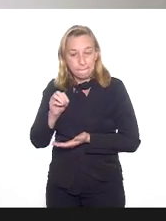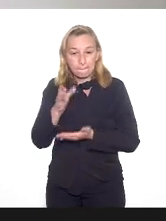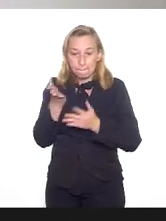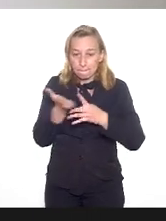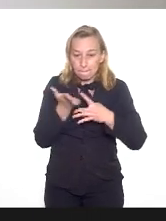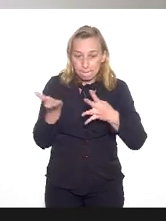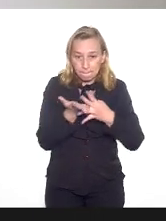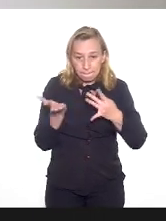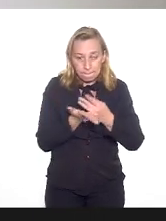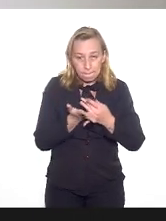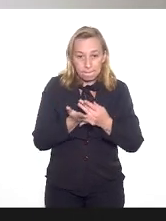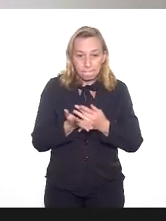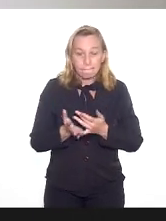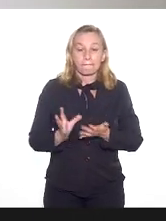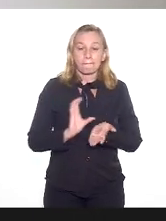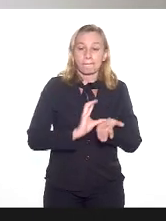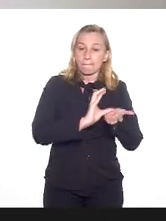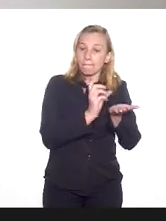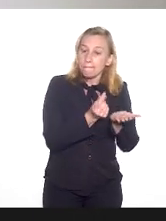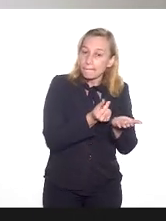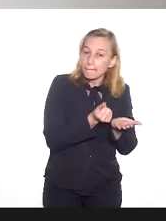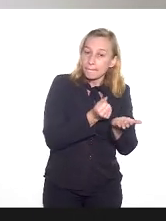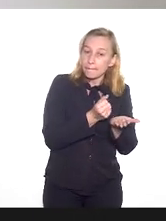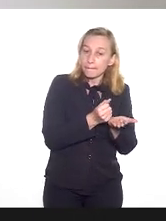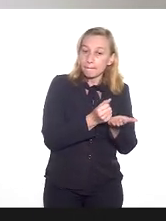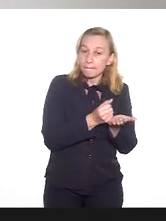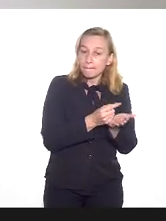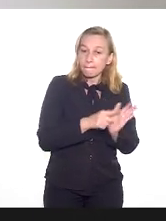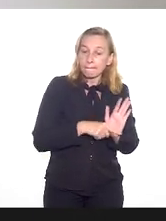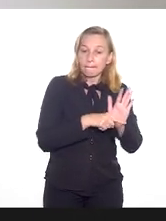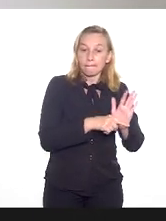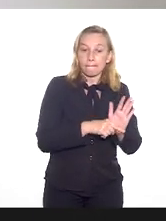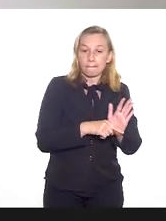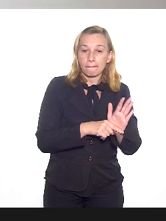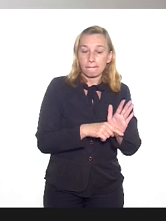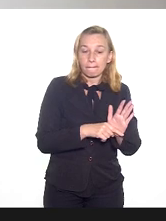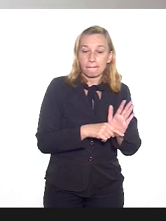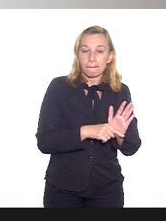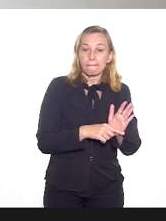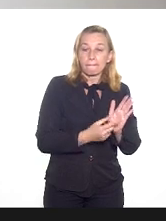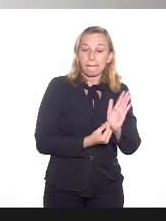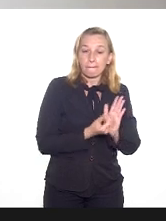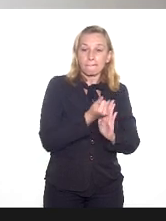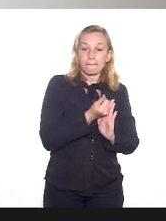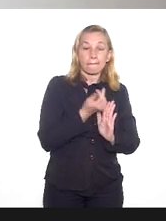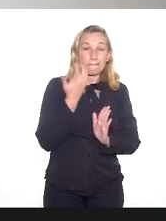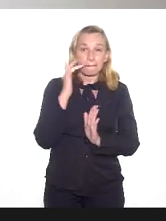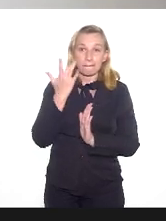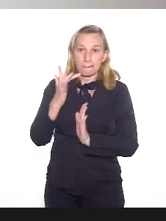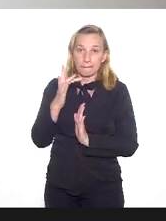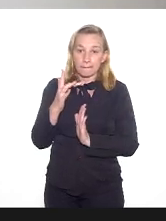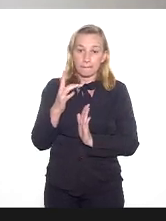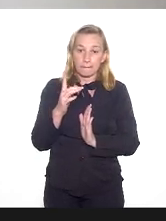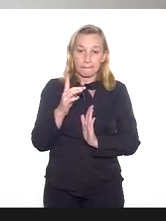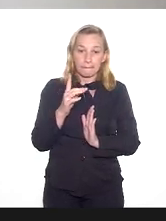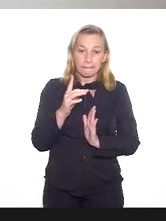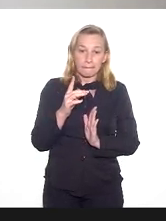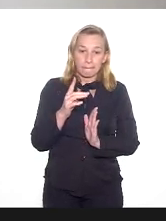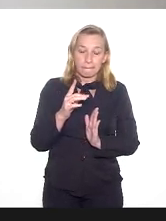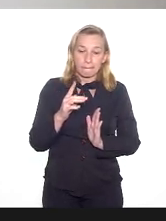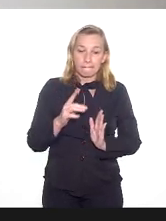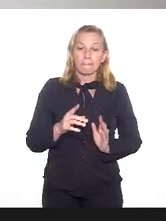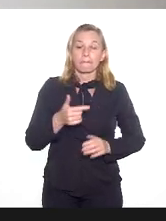parcelados. Recursos destinados à recomposição do fluxo dos certificados financeiros do Tesouro antecipados em